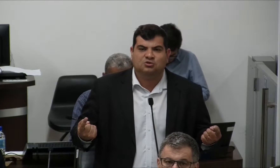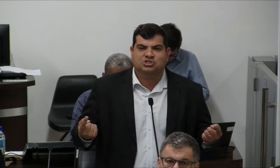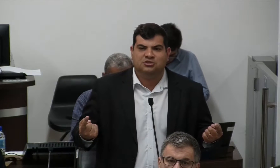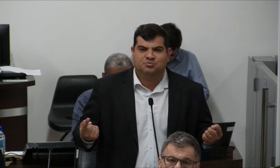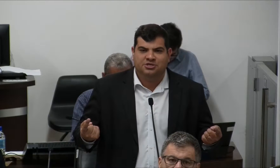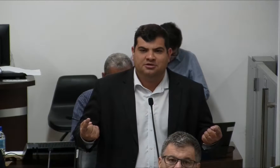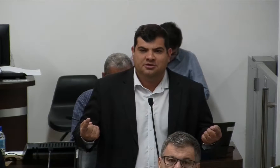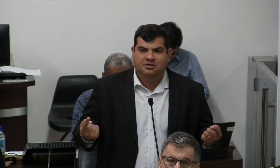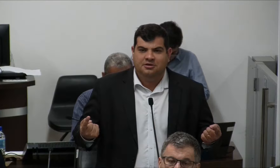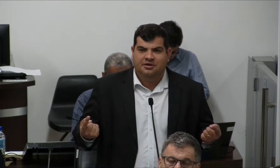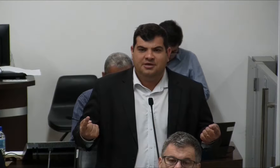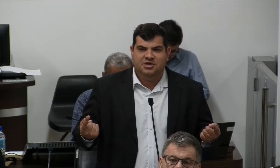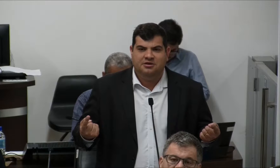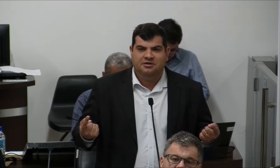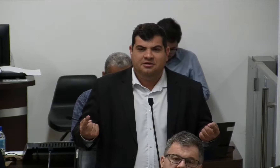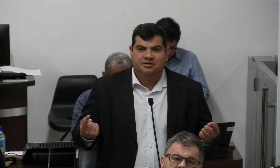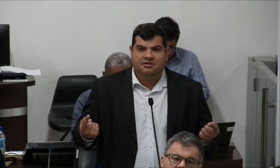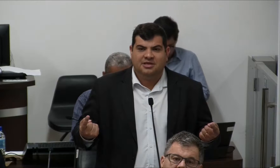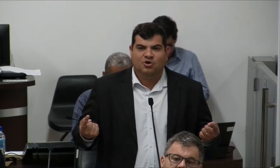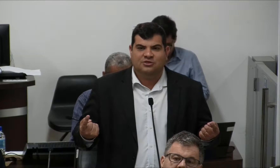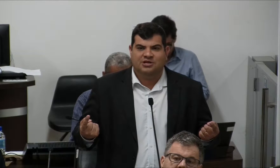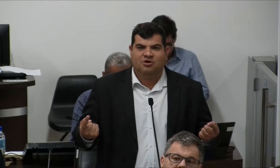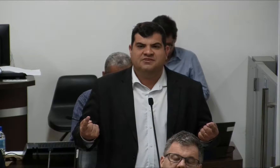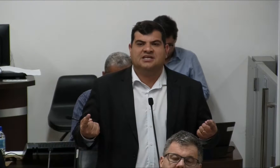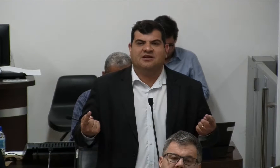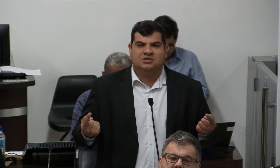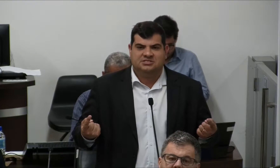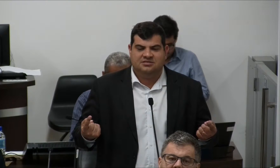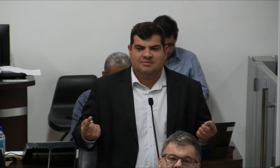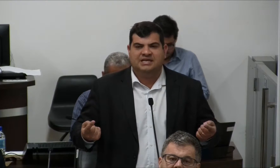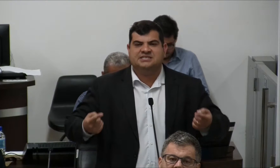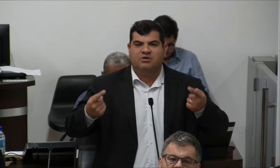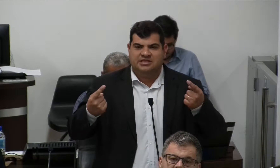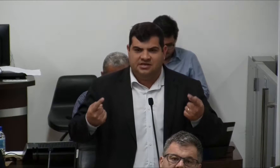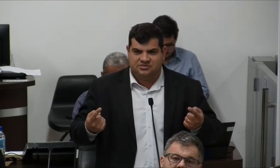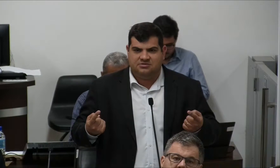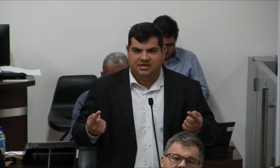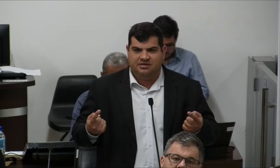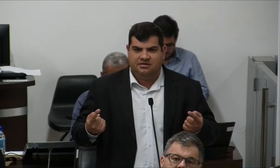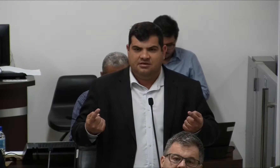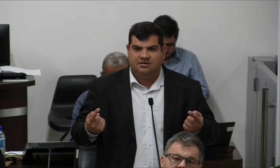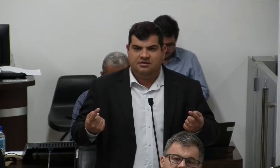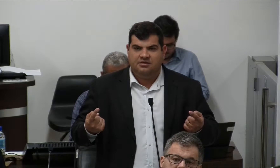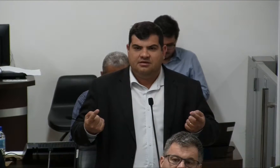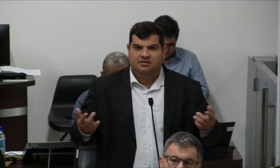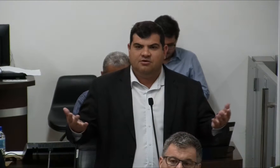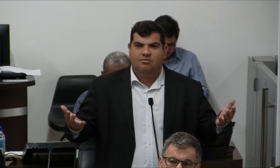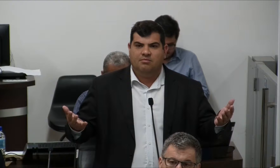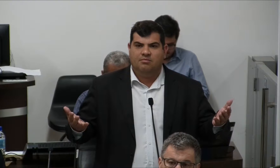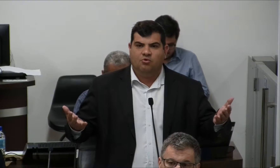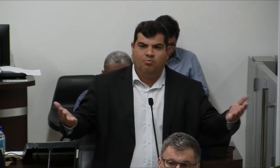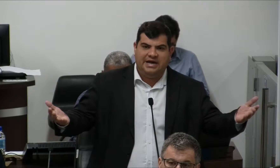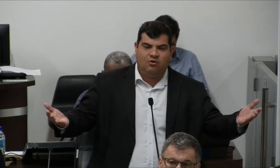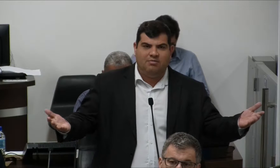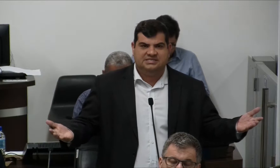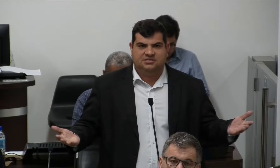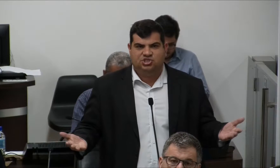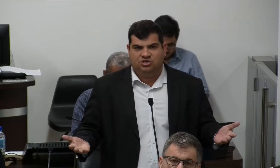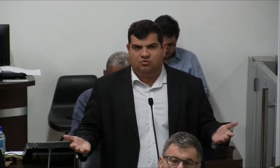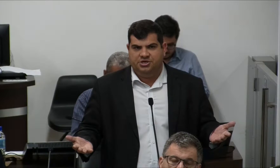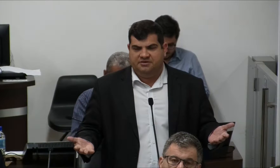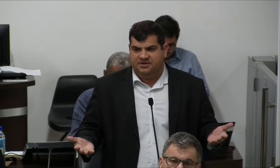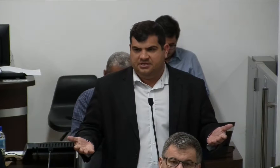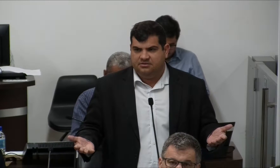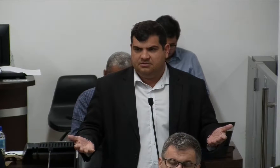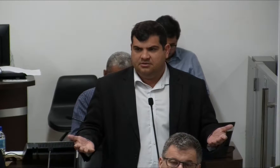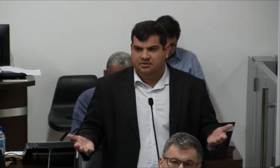Vista há quantos anos, Mir? Hein, Mir? Tem morador na Boa Vista ali há quantos anos? Há mais de 50 anos, não tem? O bairro mais